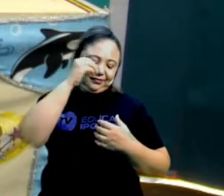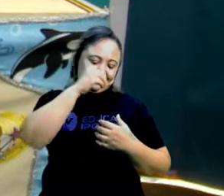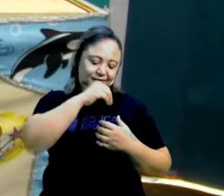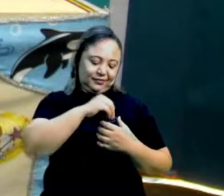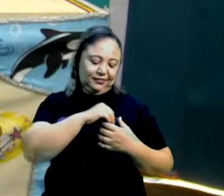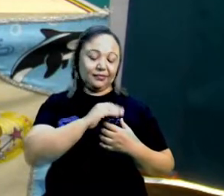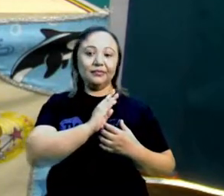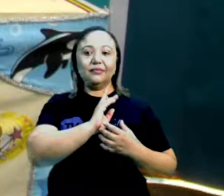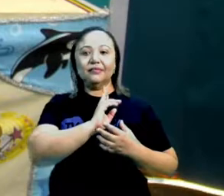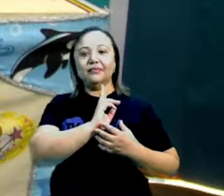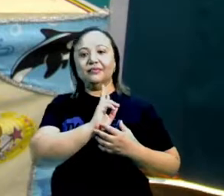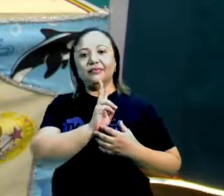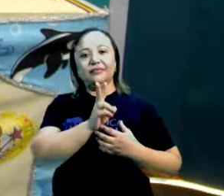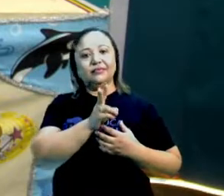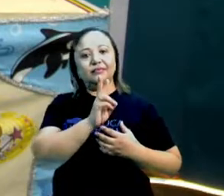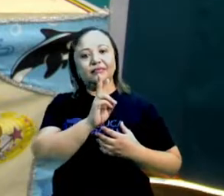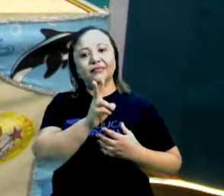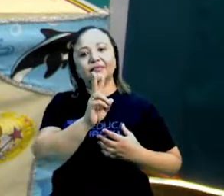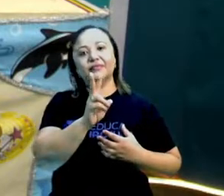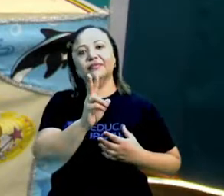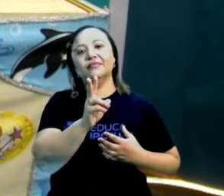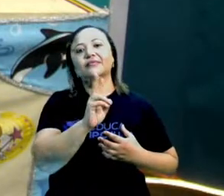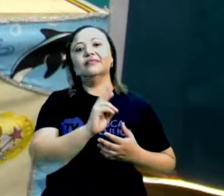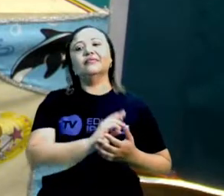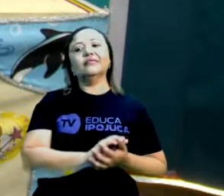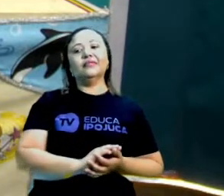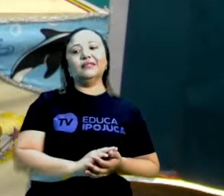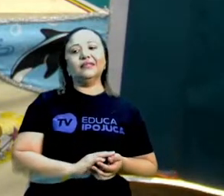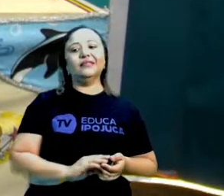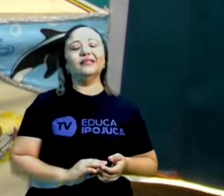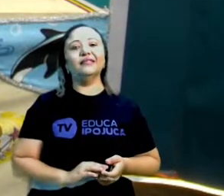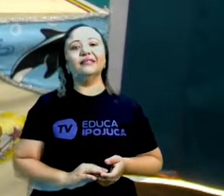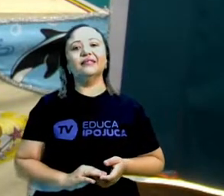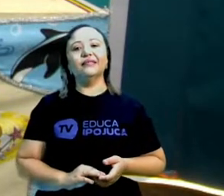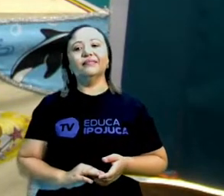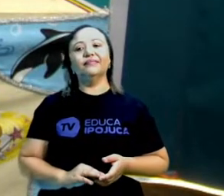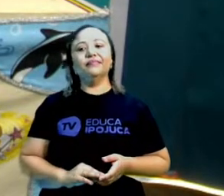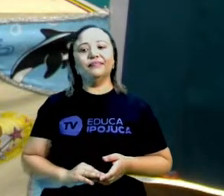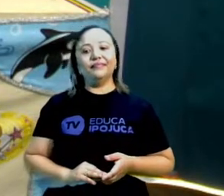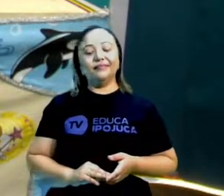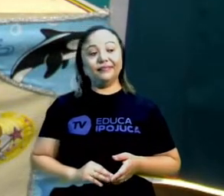E jamais ela vai sair do seu coração.